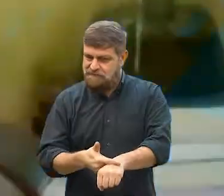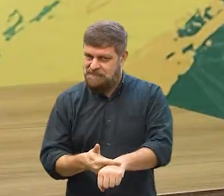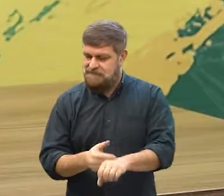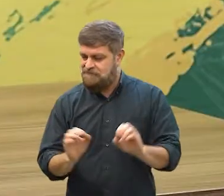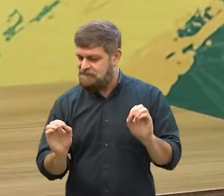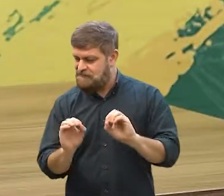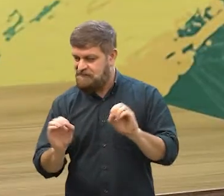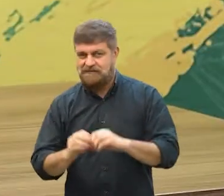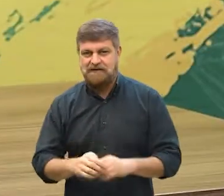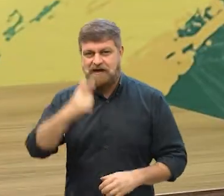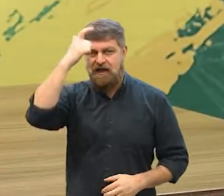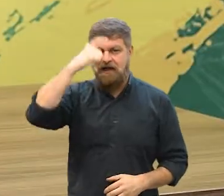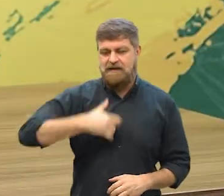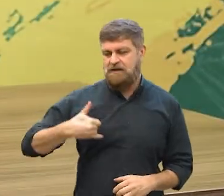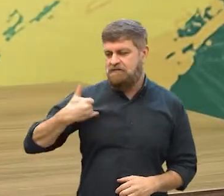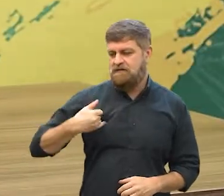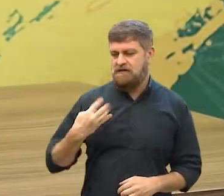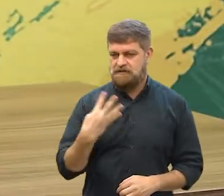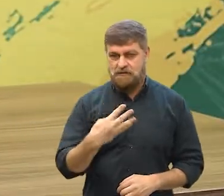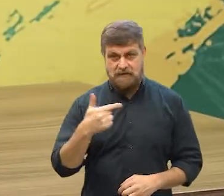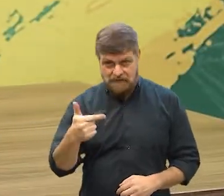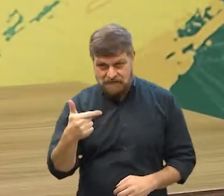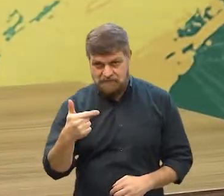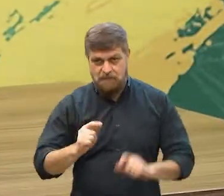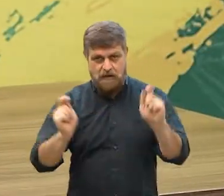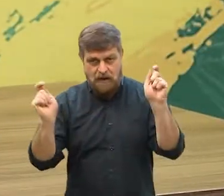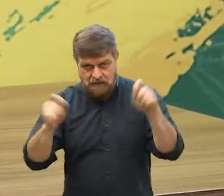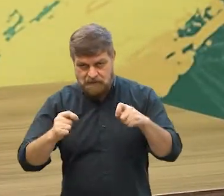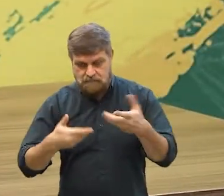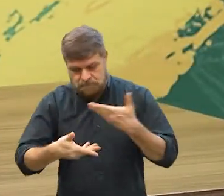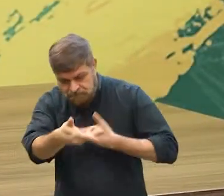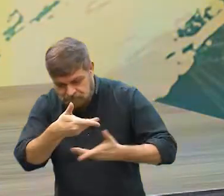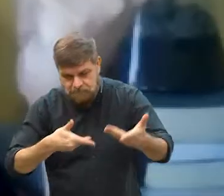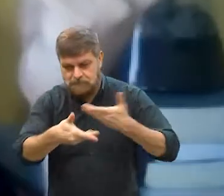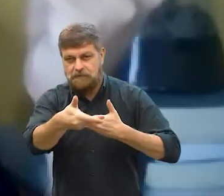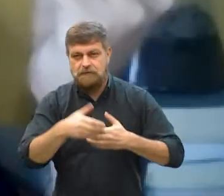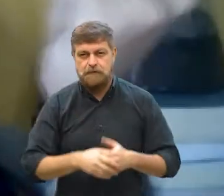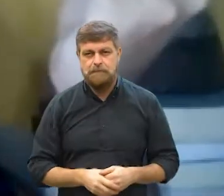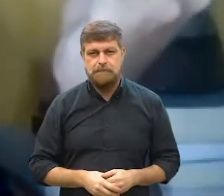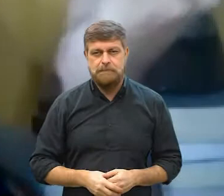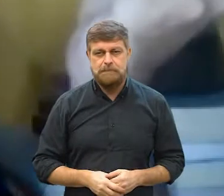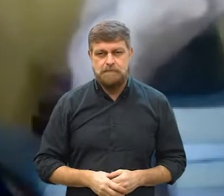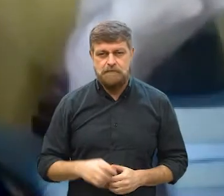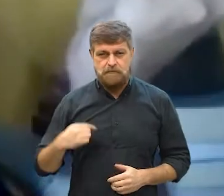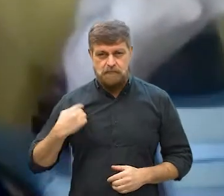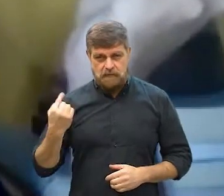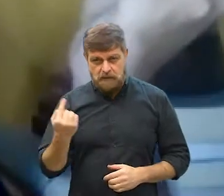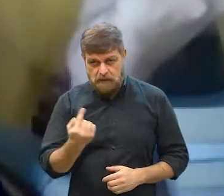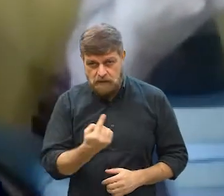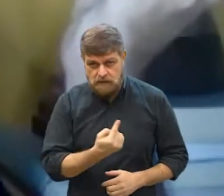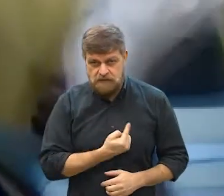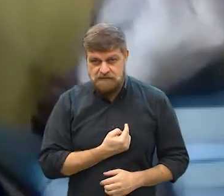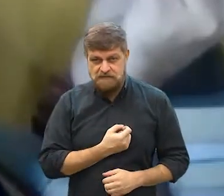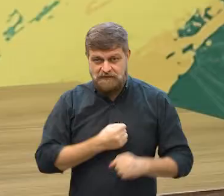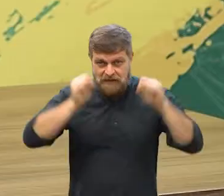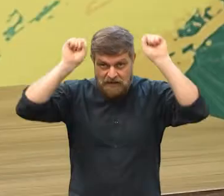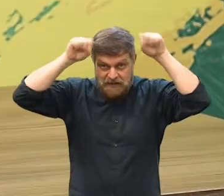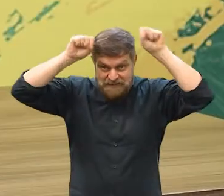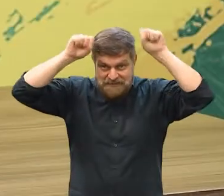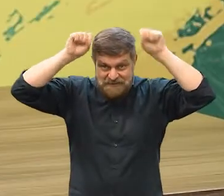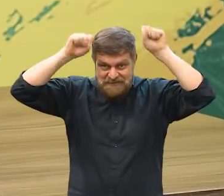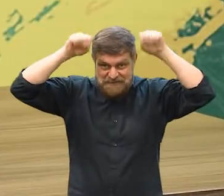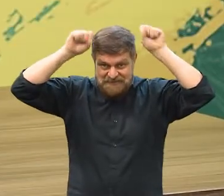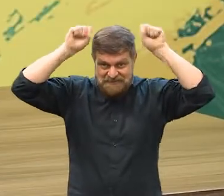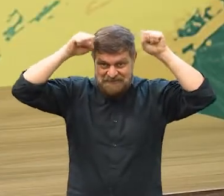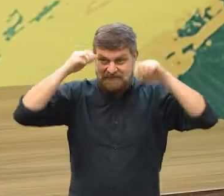enorme não é só 42 então dá para eu falar com você a gente que funciona fã de Xuxa não foi